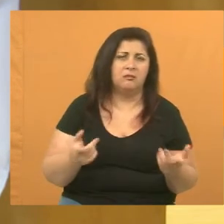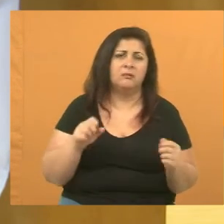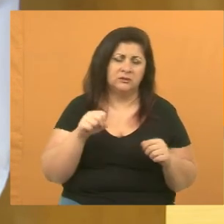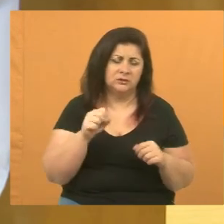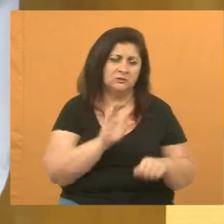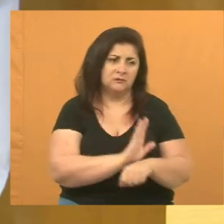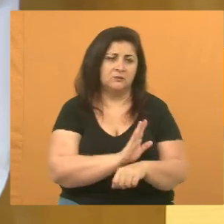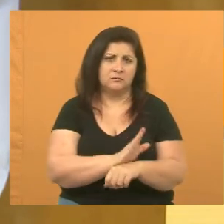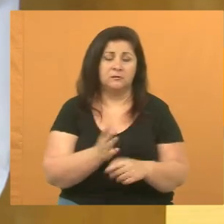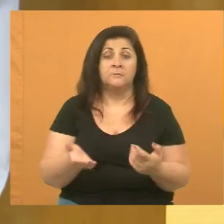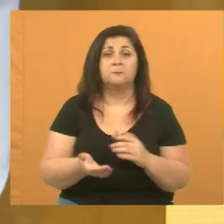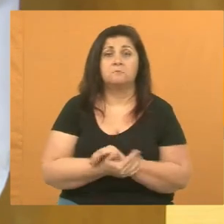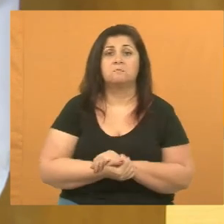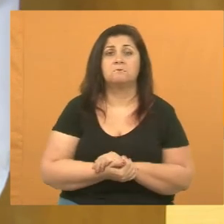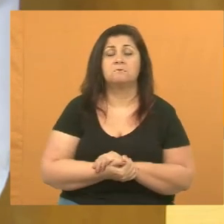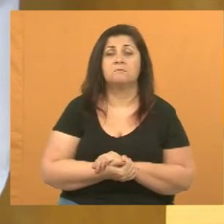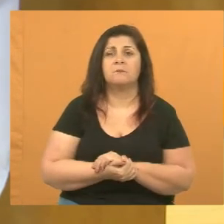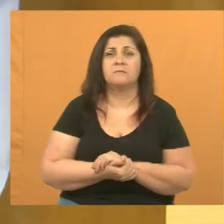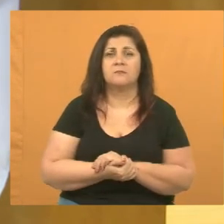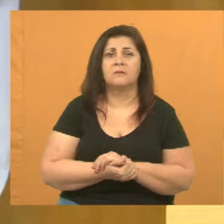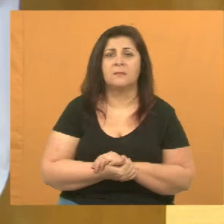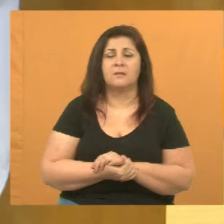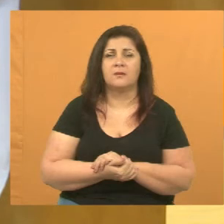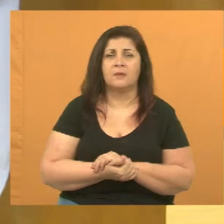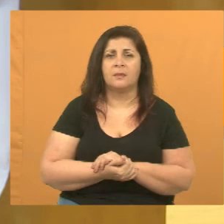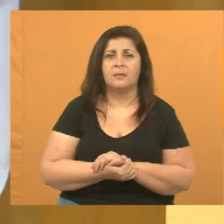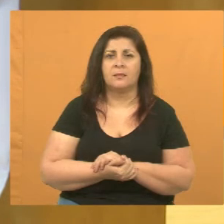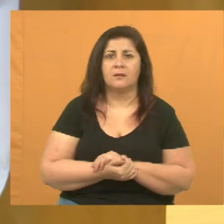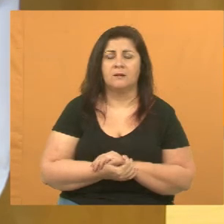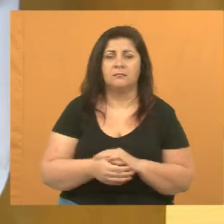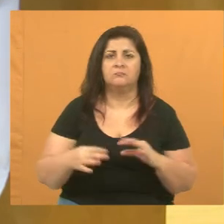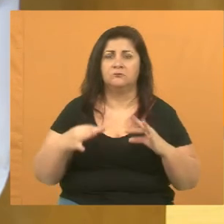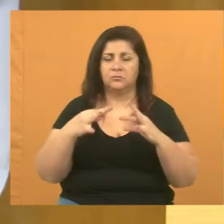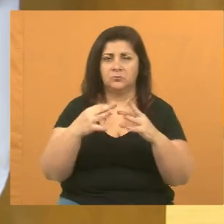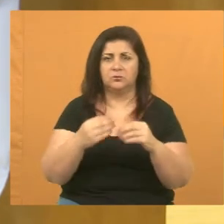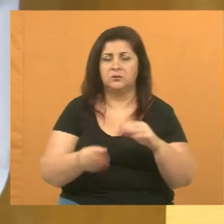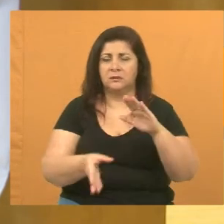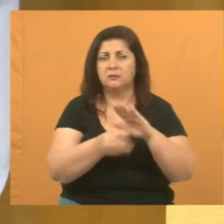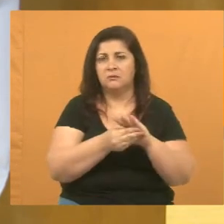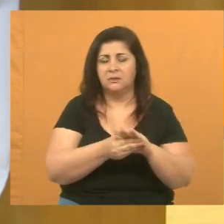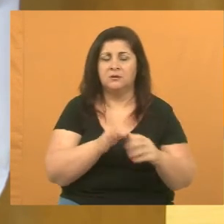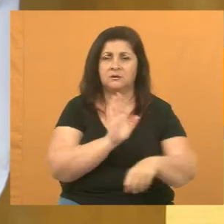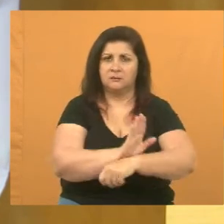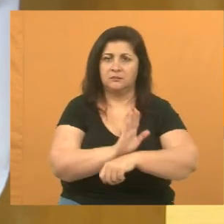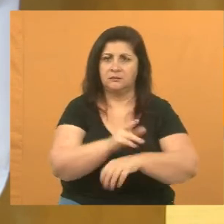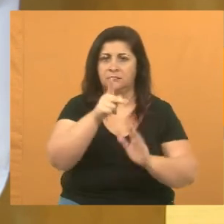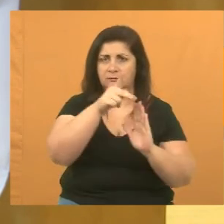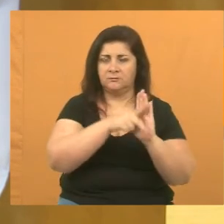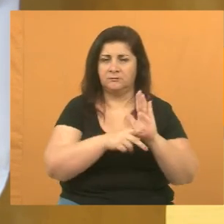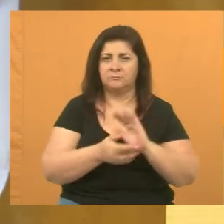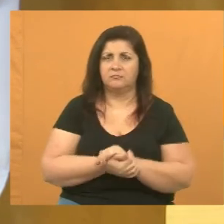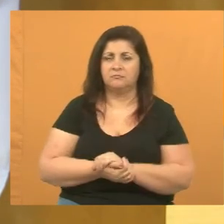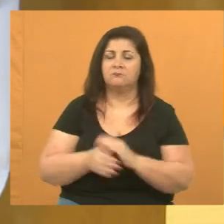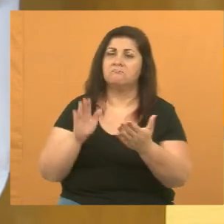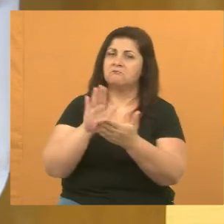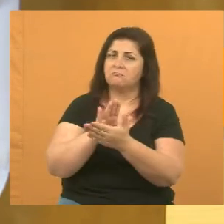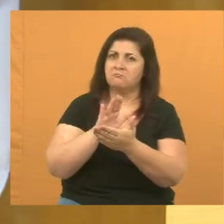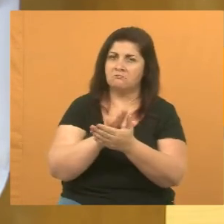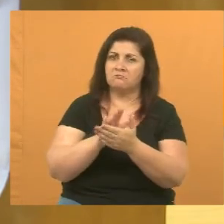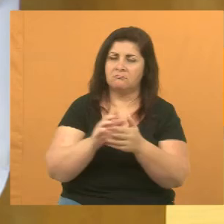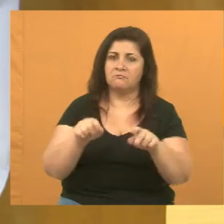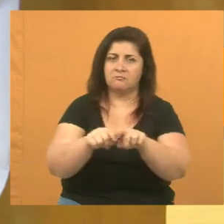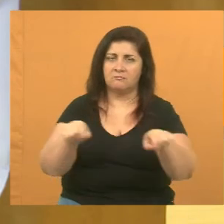né? E então está posto aí, as emendas todas são para contribuir com o projeto. E parabéns ao